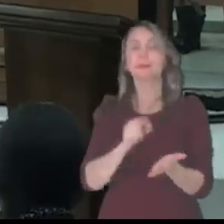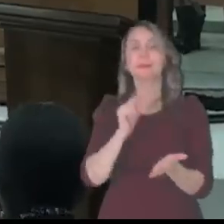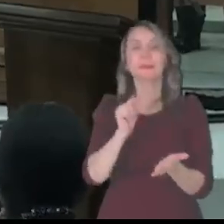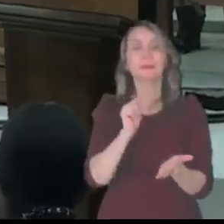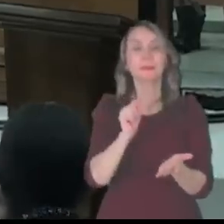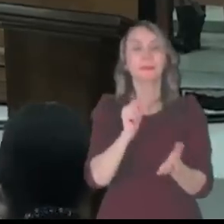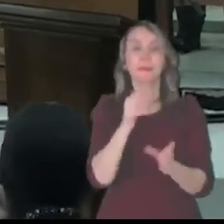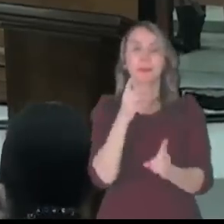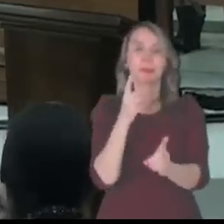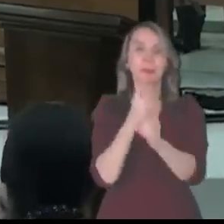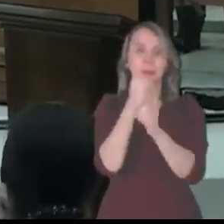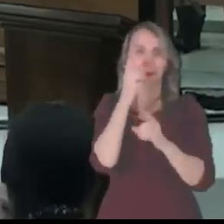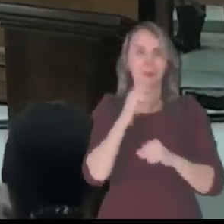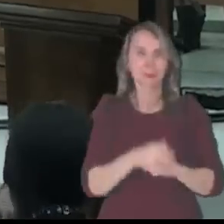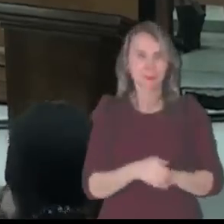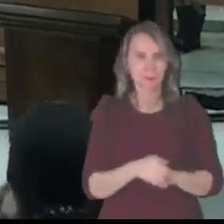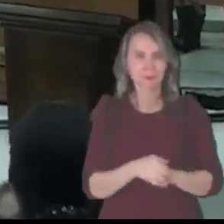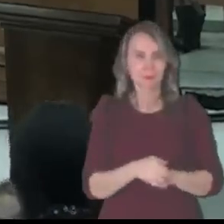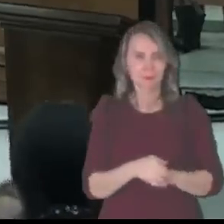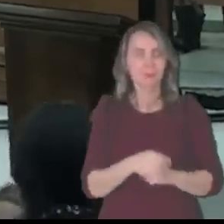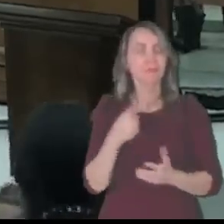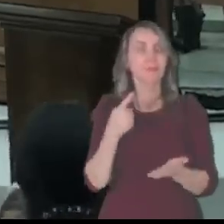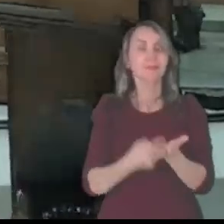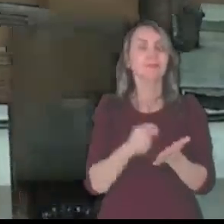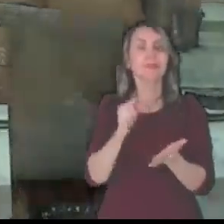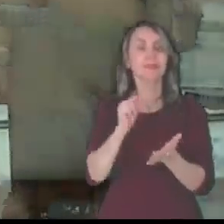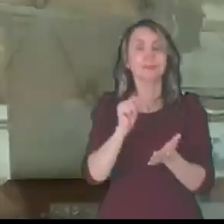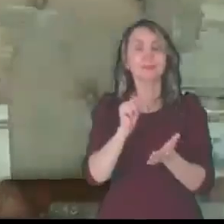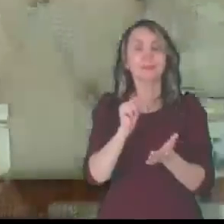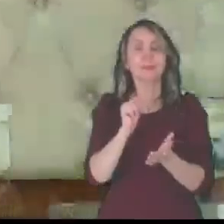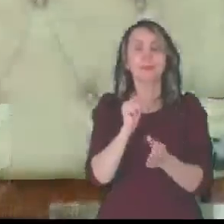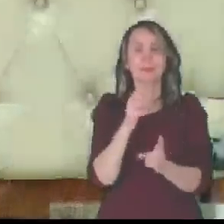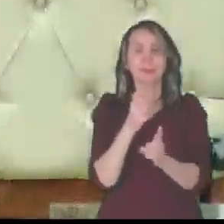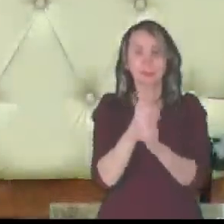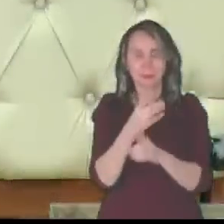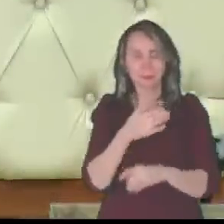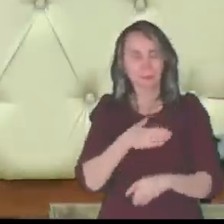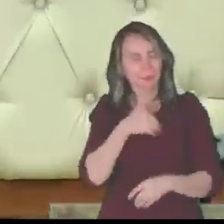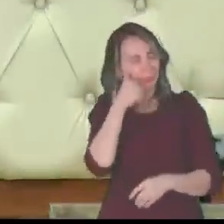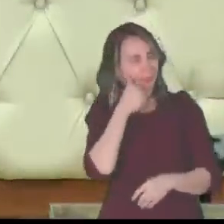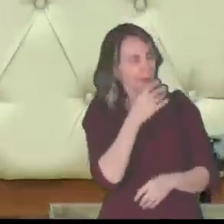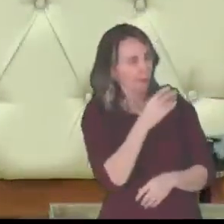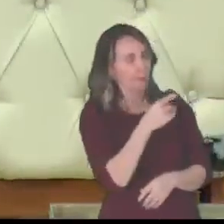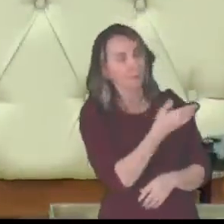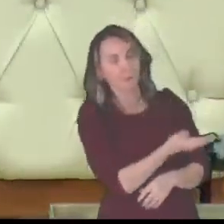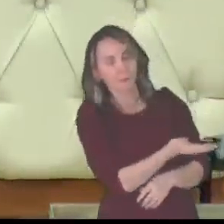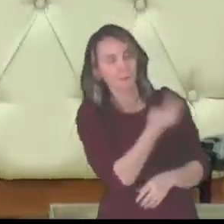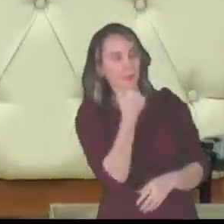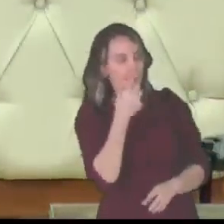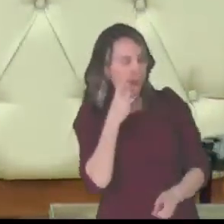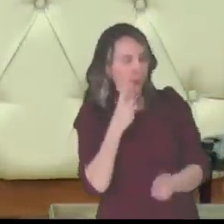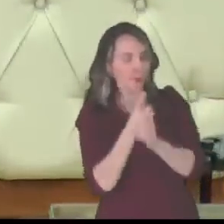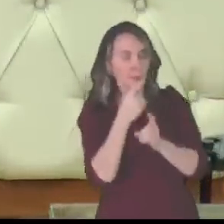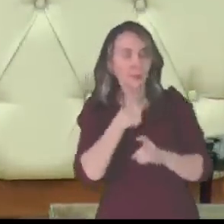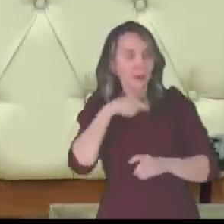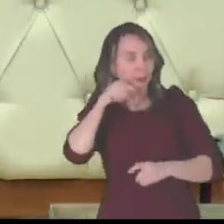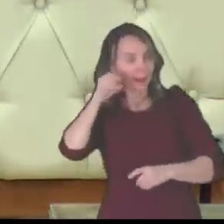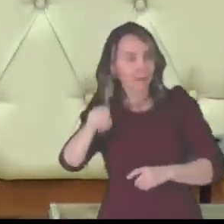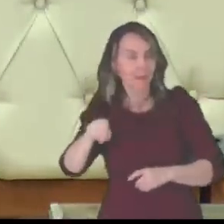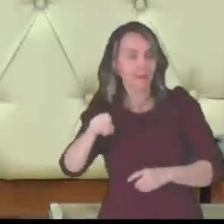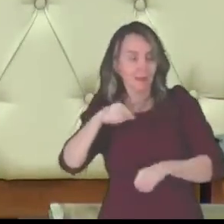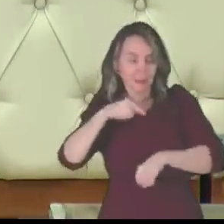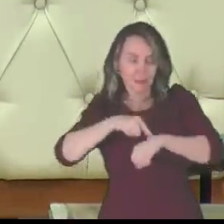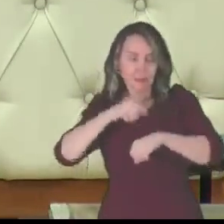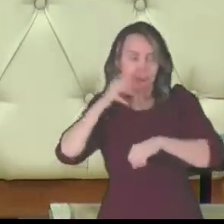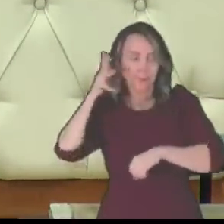encontro tá marcando o quê com a noiva o encontro Minha noiva vai se encontrar comigo lá de madrugada